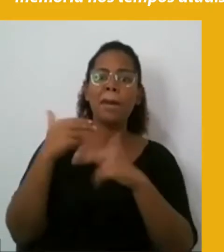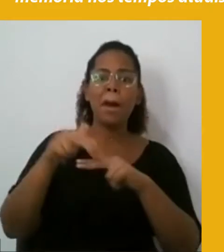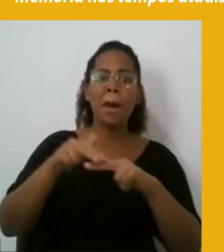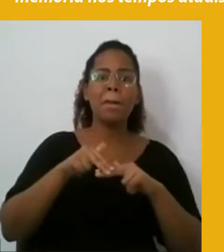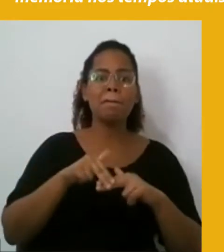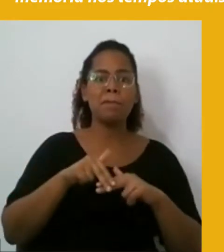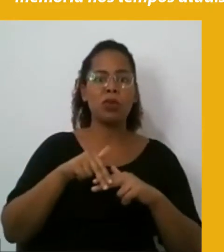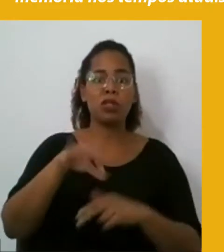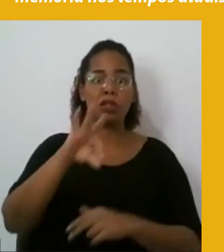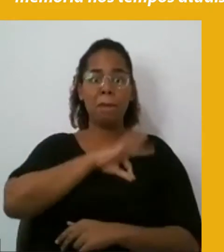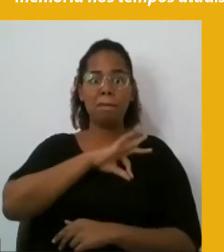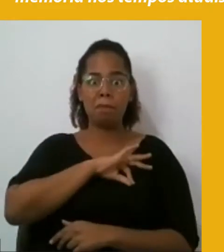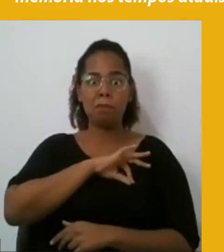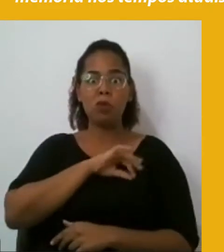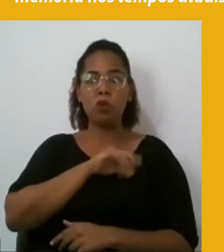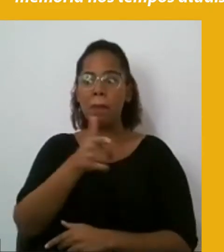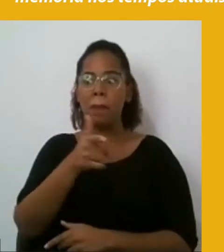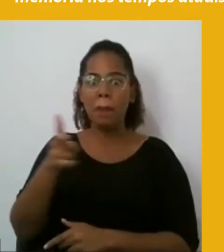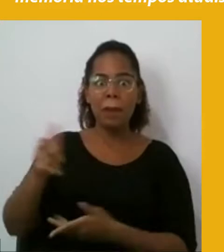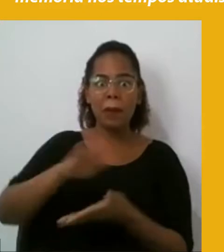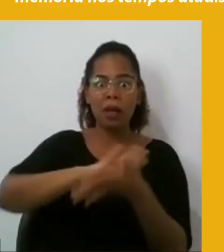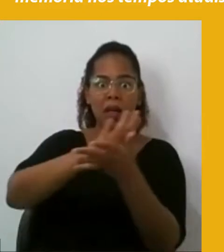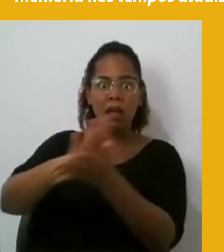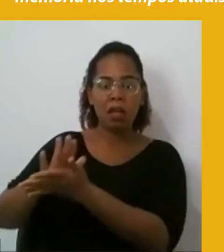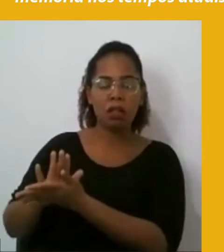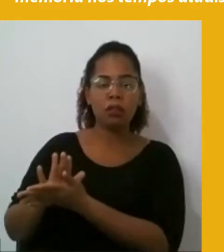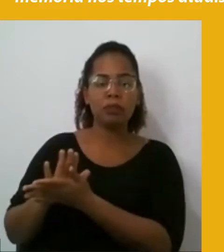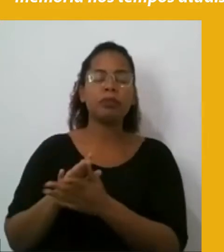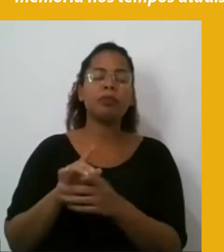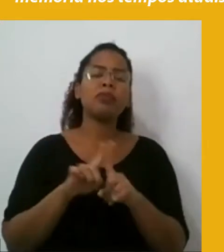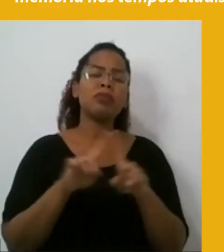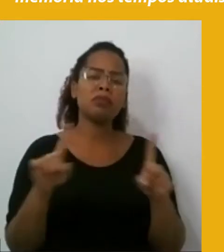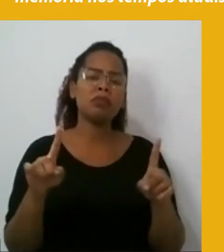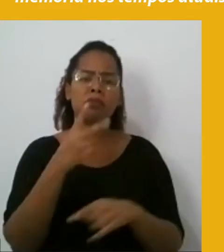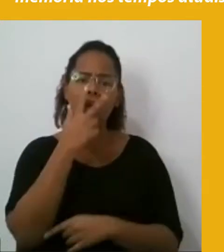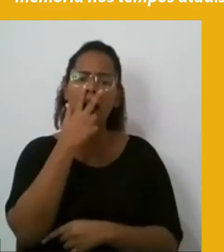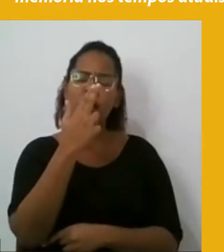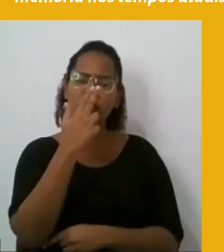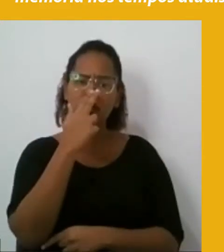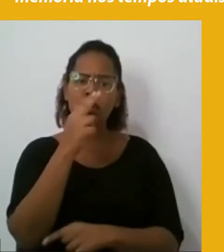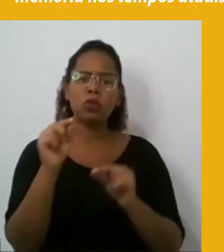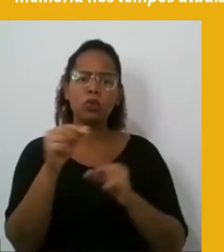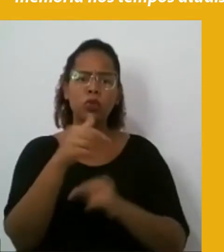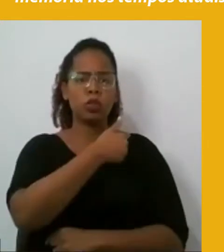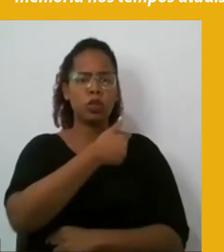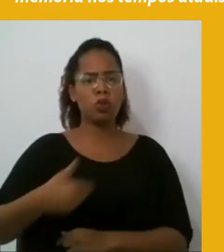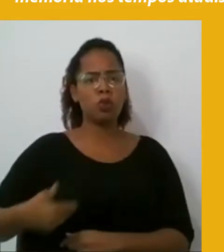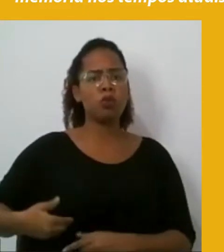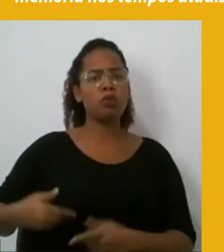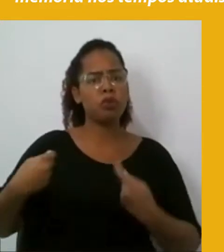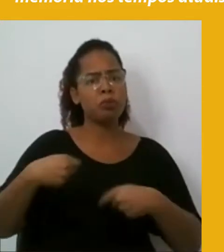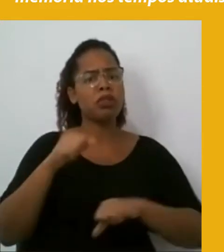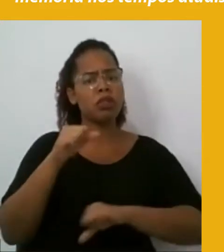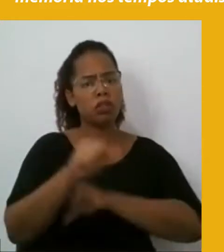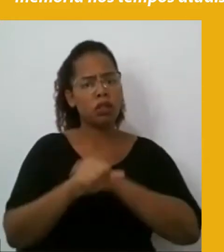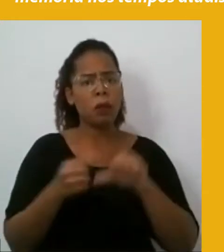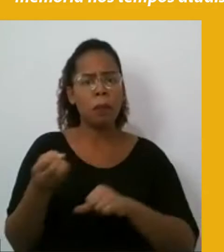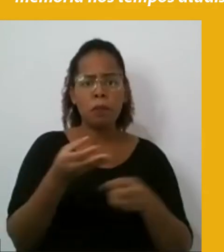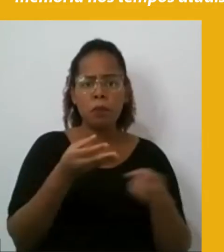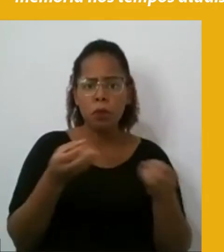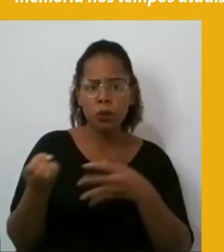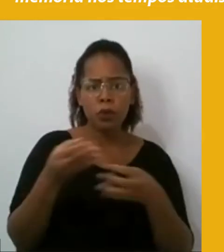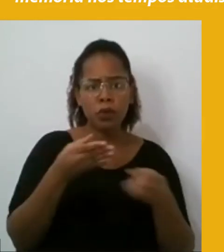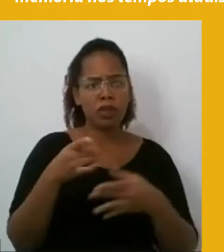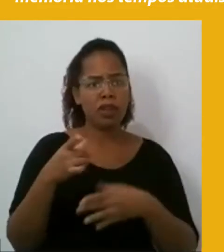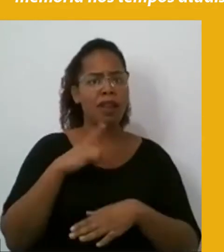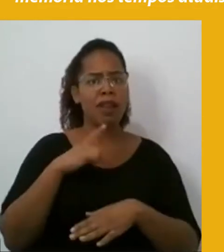se construir durante o regime militar. Estou falando da FINEP, estou falando do FNDCT, estou falando da Embraer, estou falando da